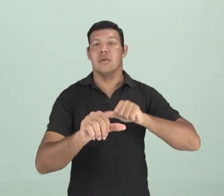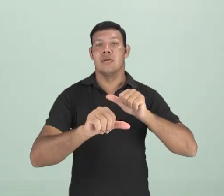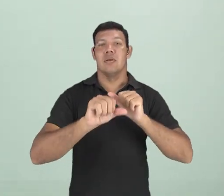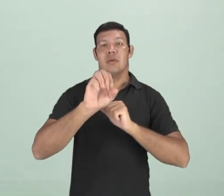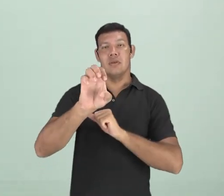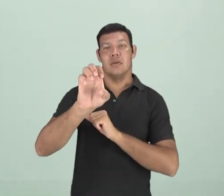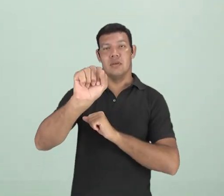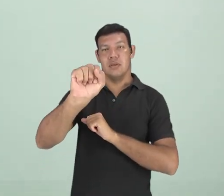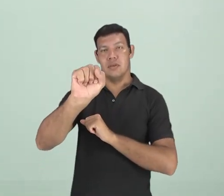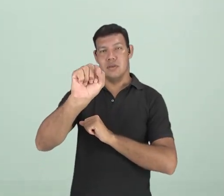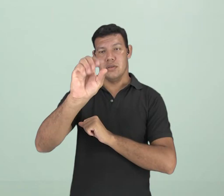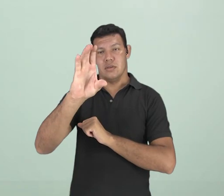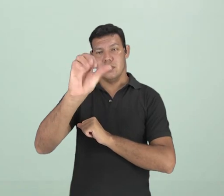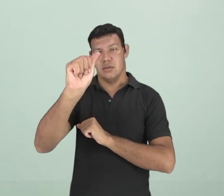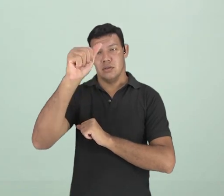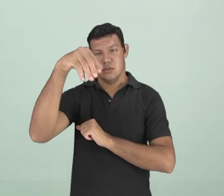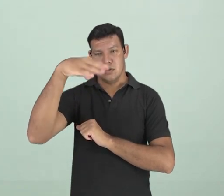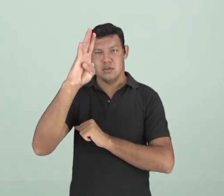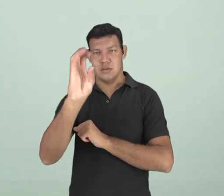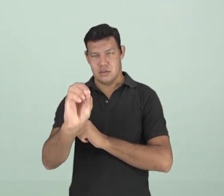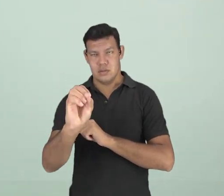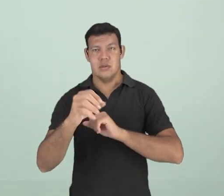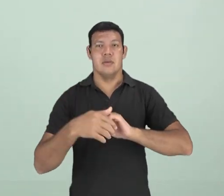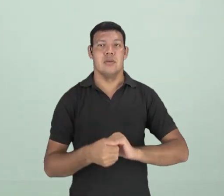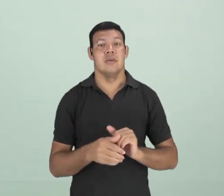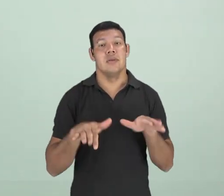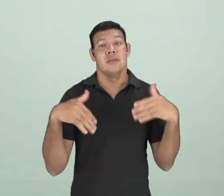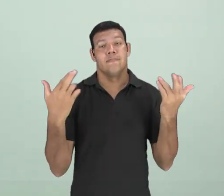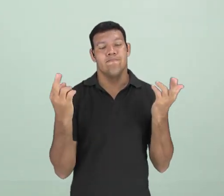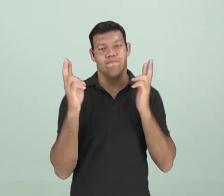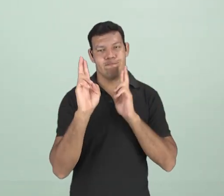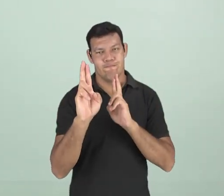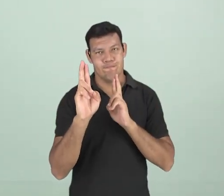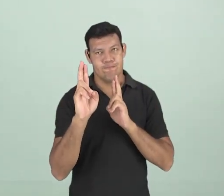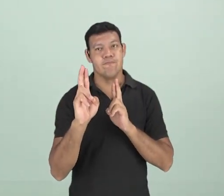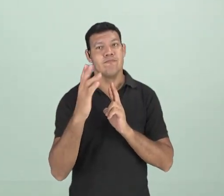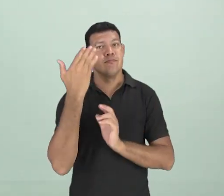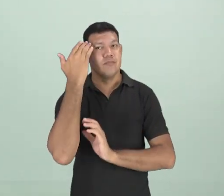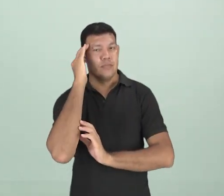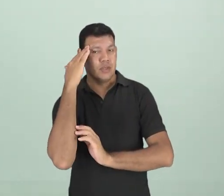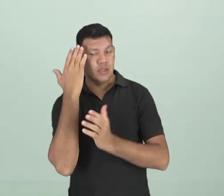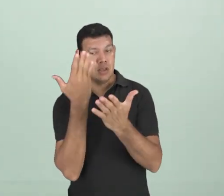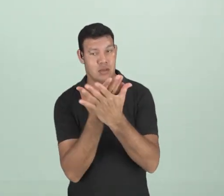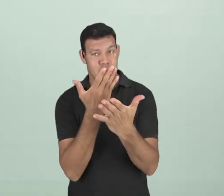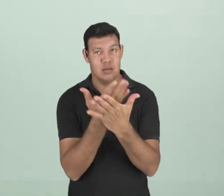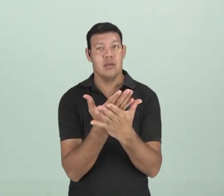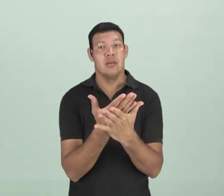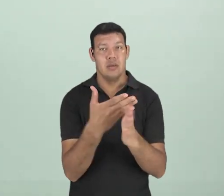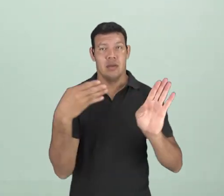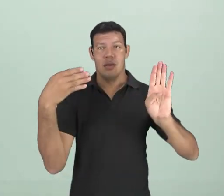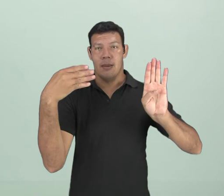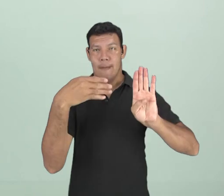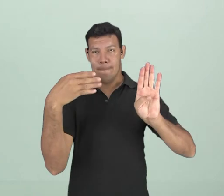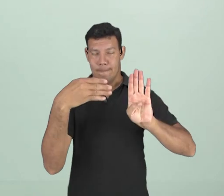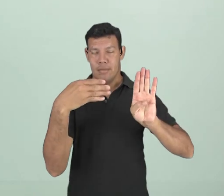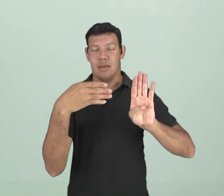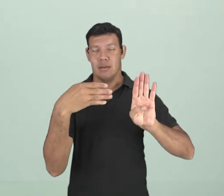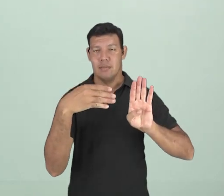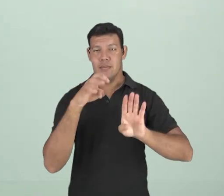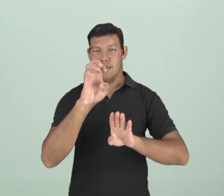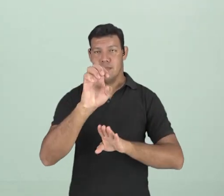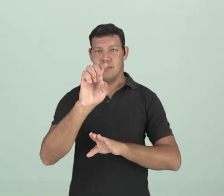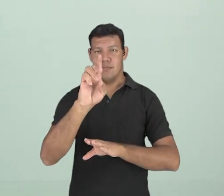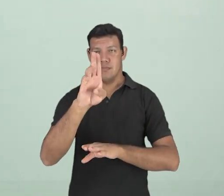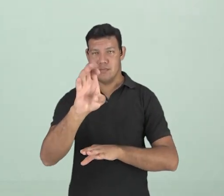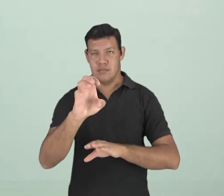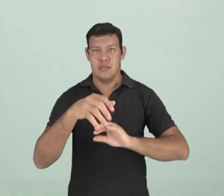como escambo, certo? Então é isso, eu espero que vocês tenham conseguido compreender nossa aula. Para ter acesso a essa aula na íntegra, acessem